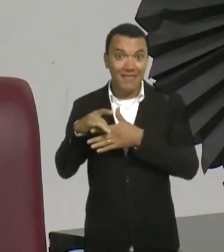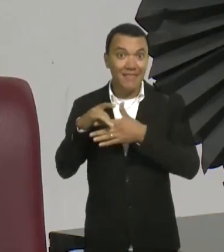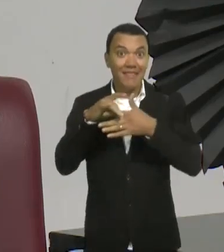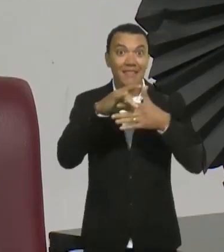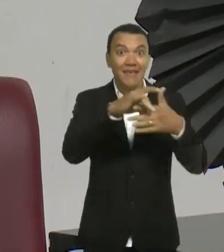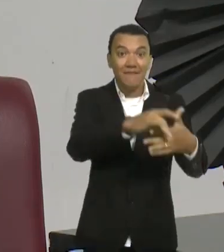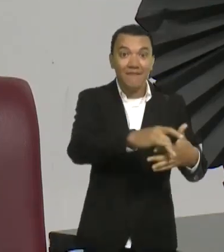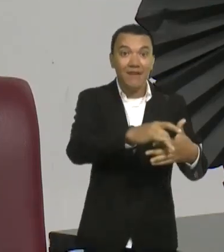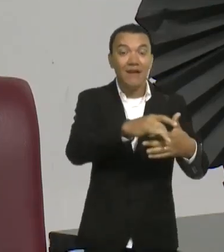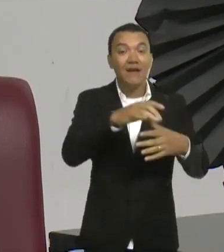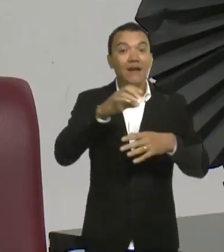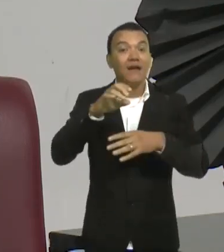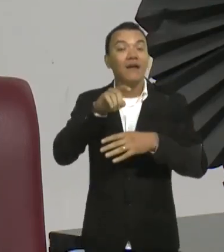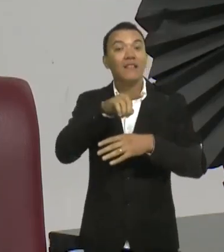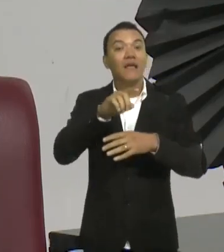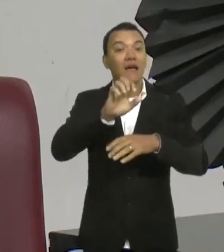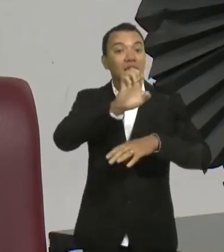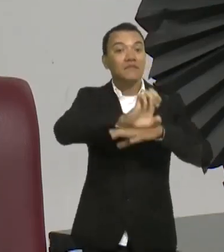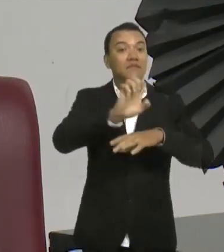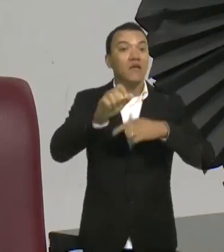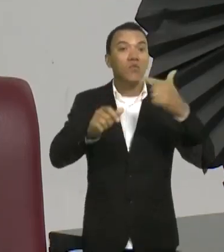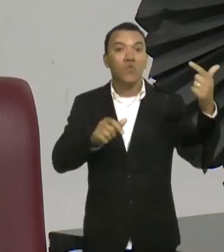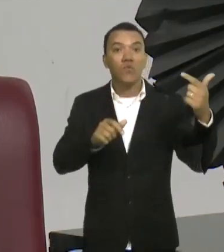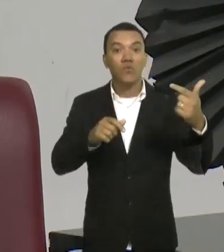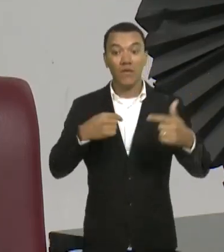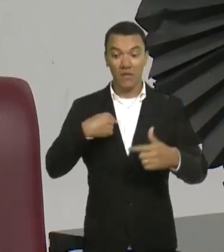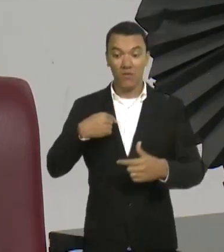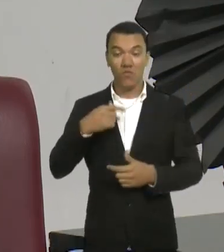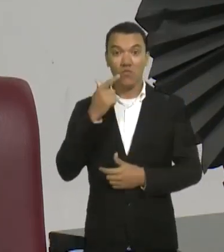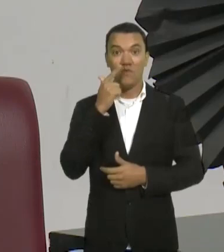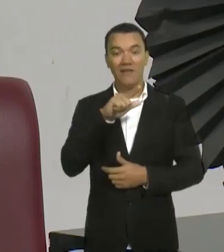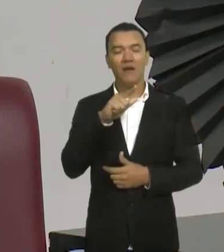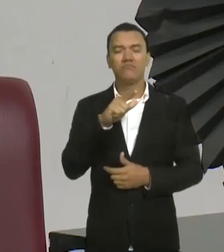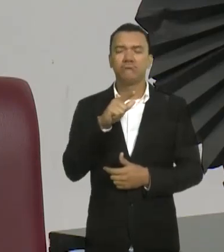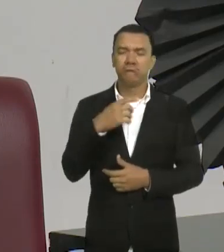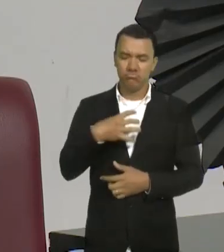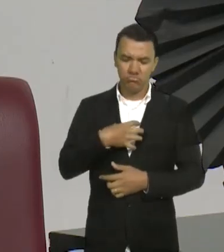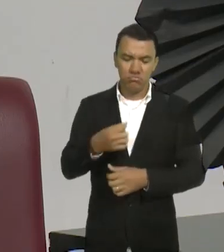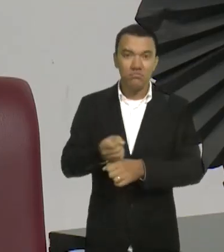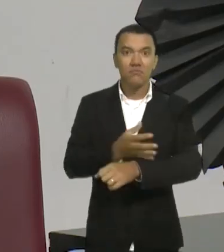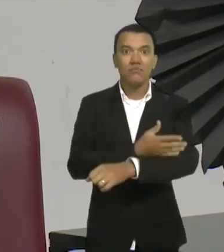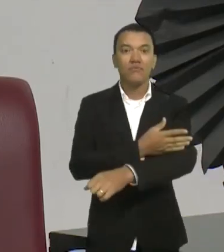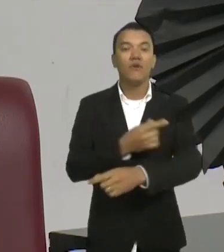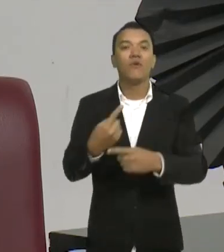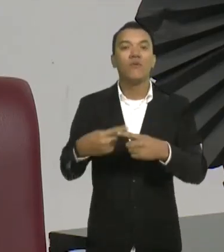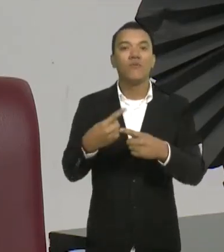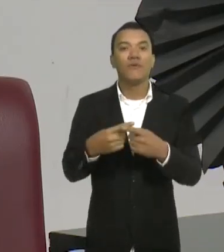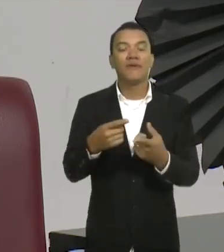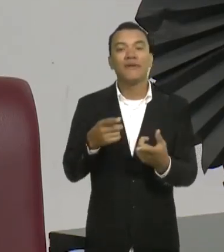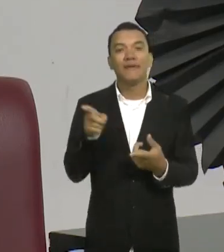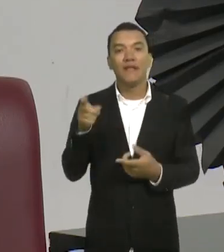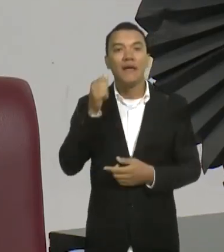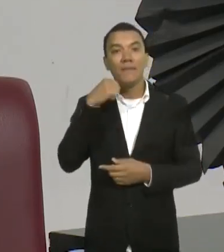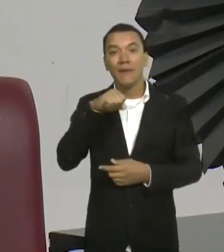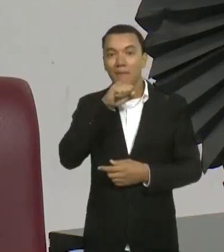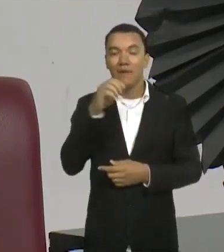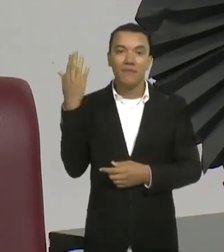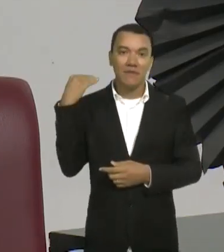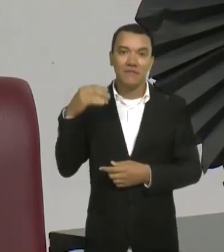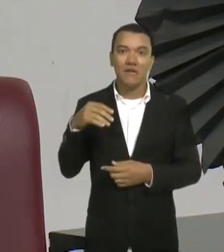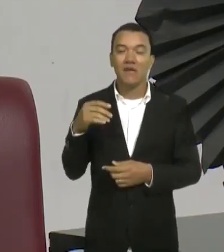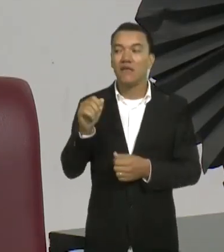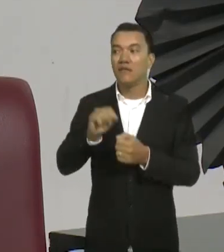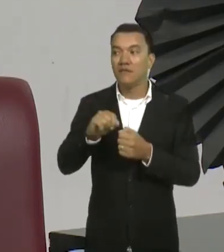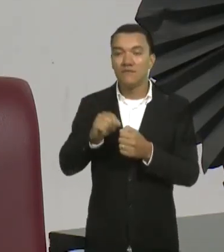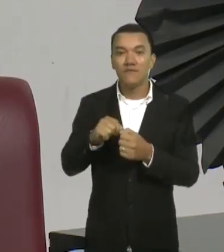outro estado. Quando eu realizei isso, foi assim muito emocionante, porque ela inclusive fez